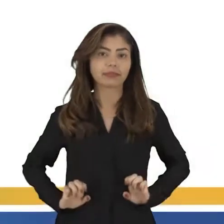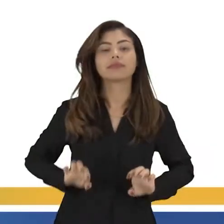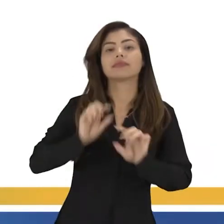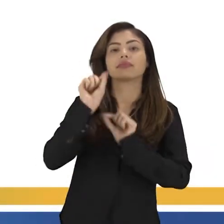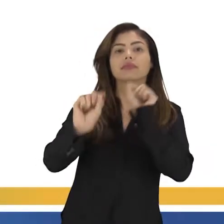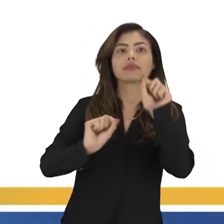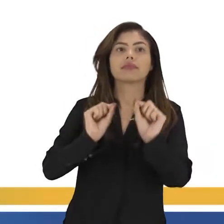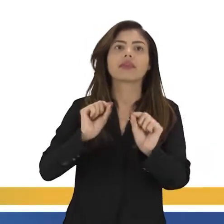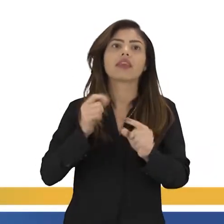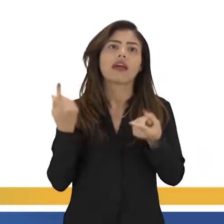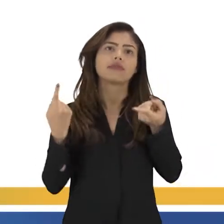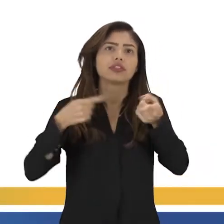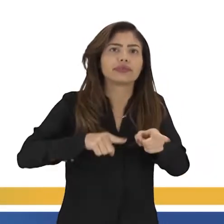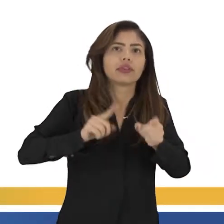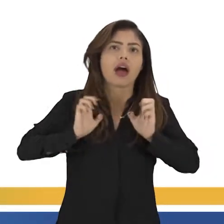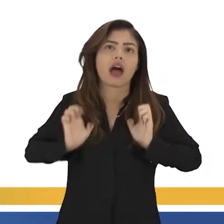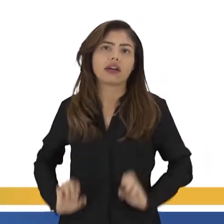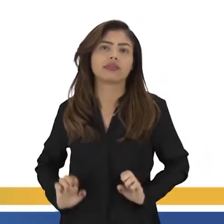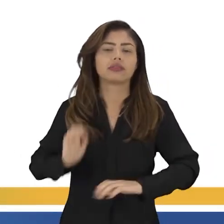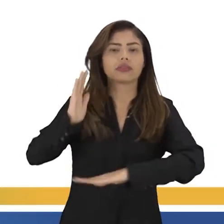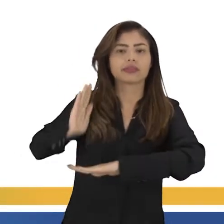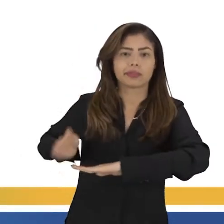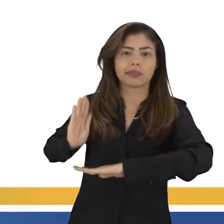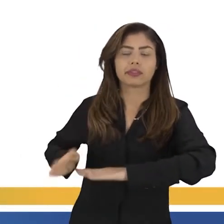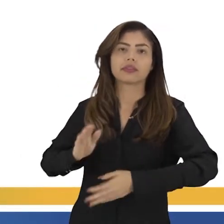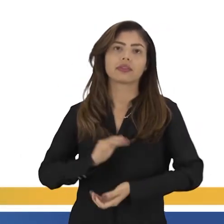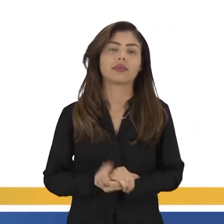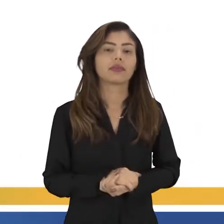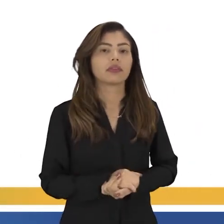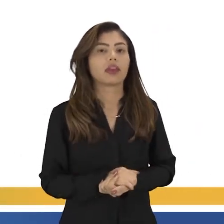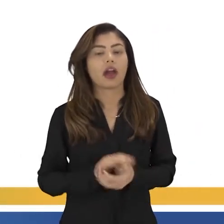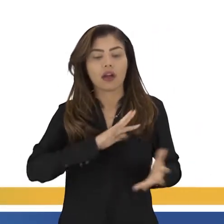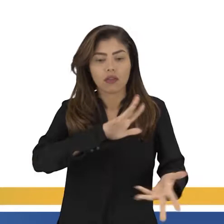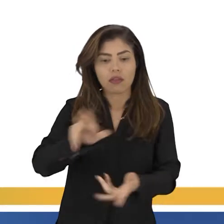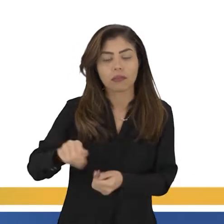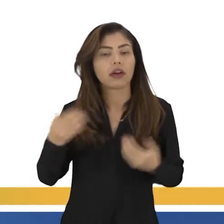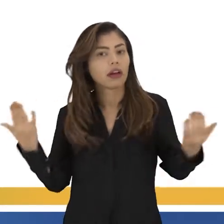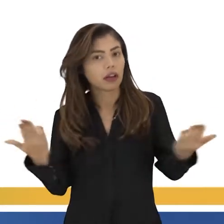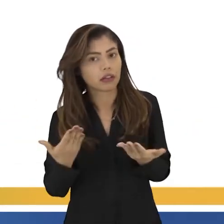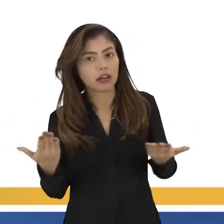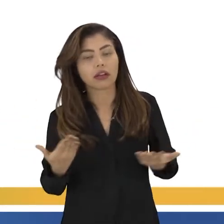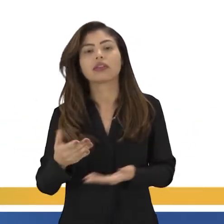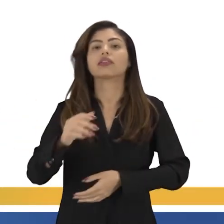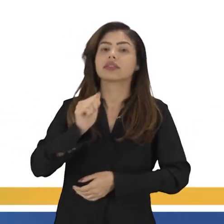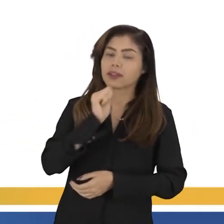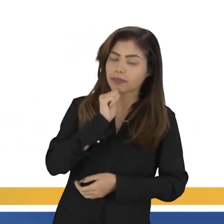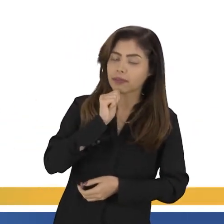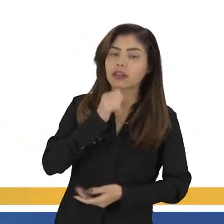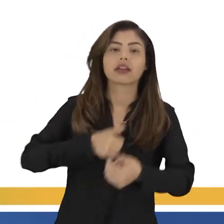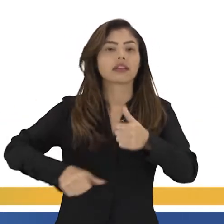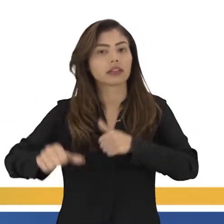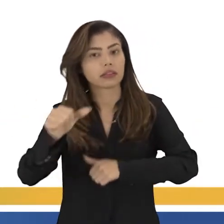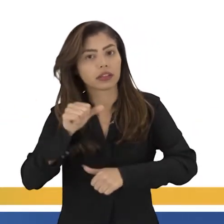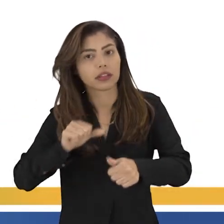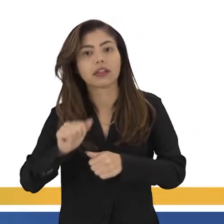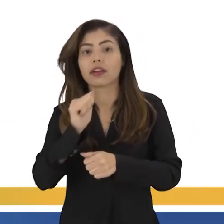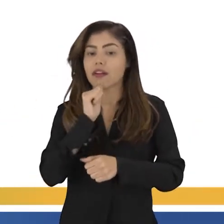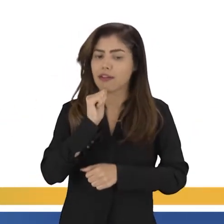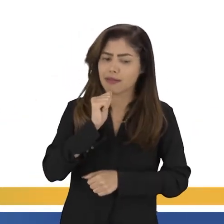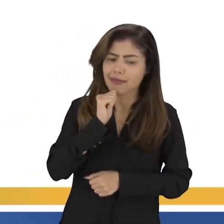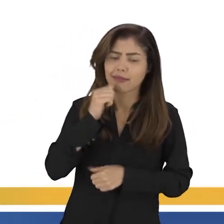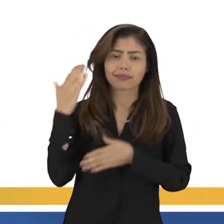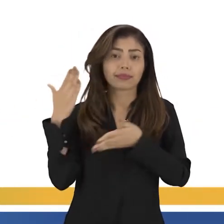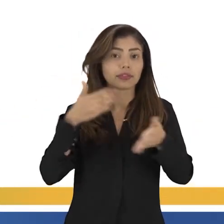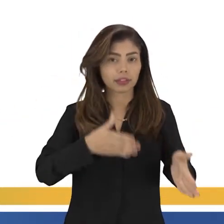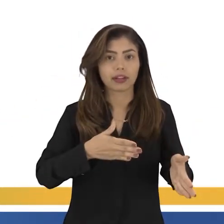de desafios éticos contemporâneos, situações que o mundo atual ainda em transformação, para as quais a gente ainda não